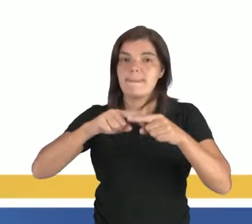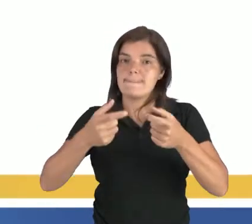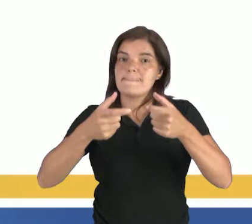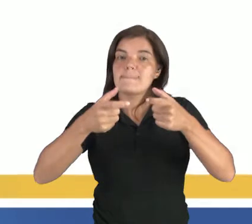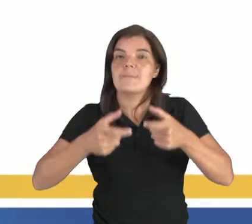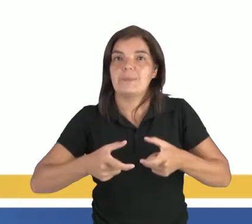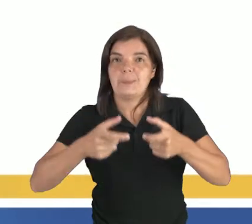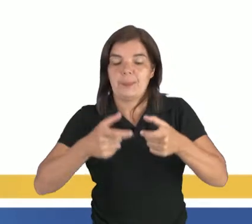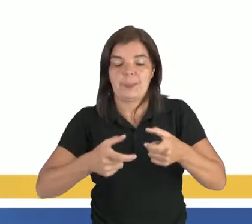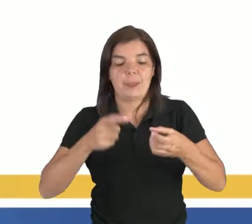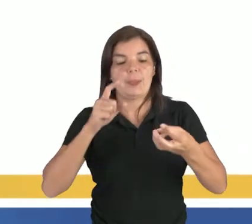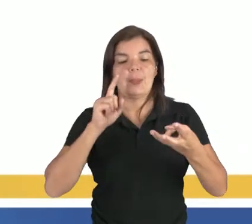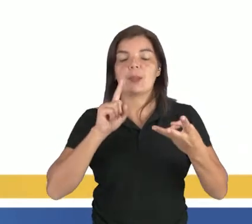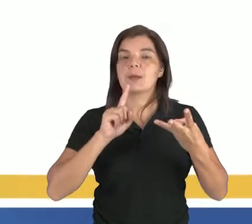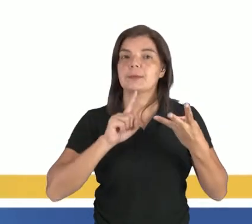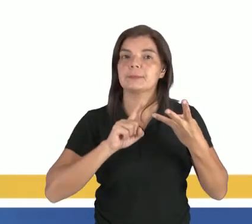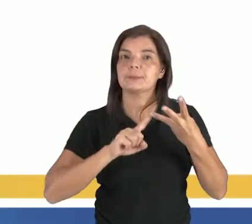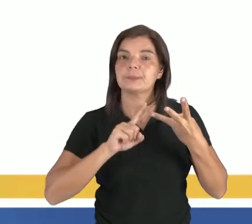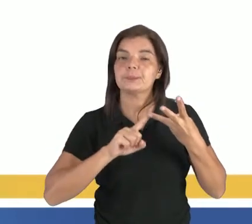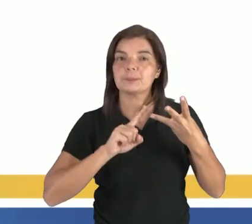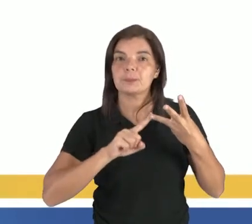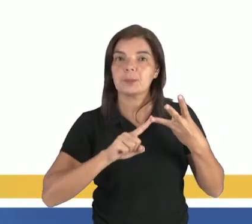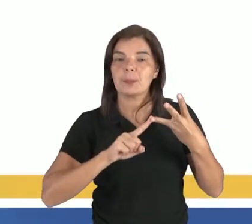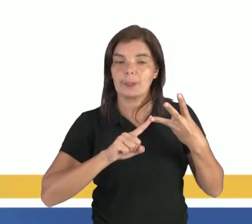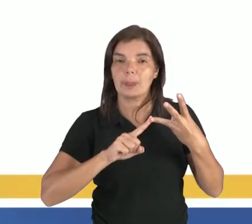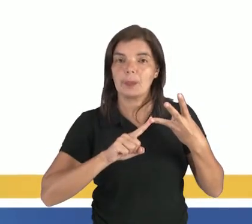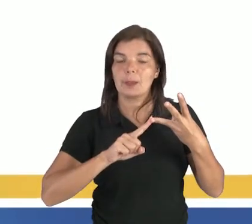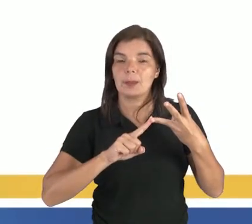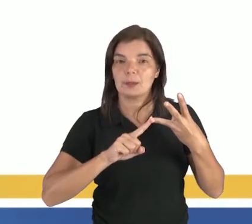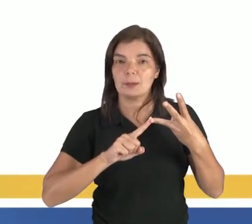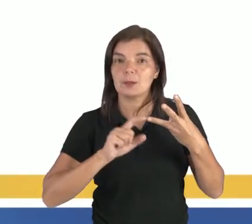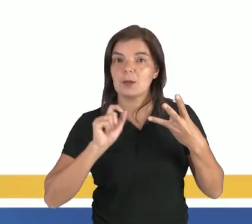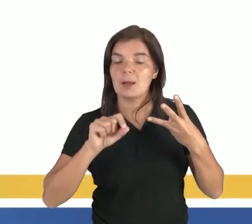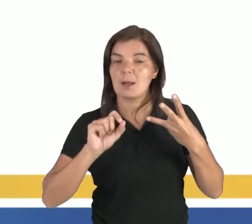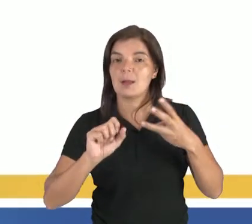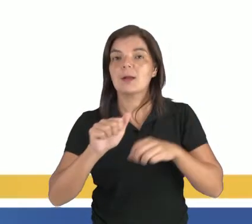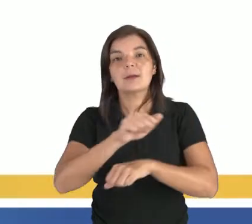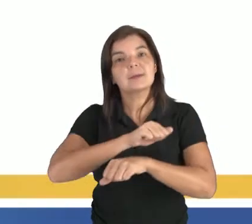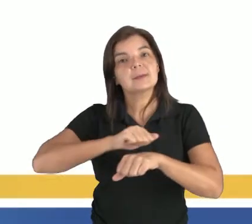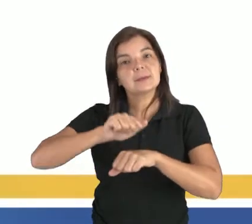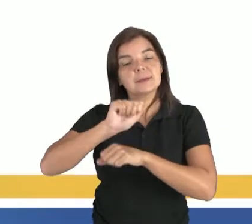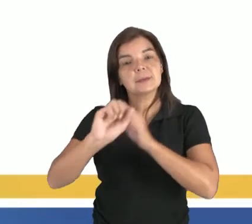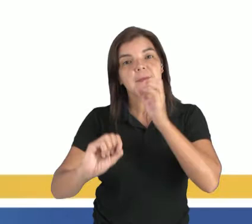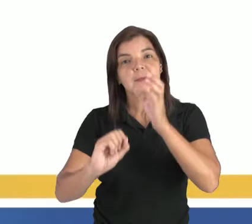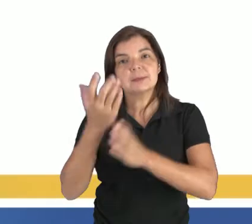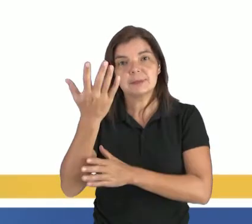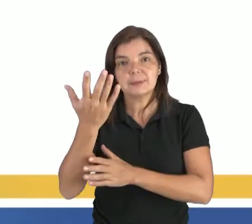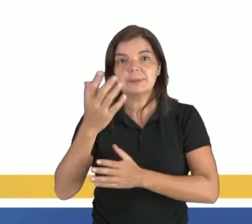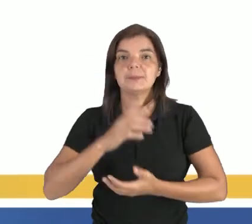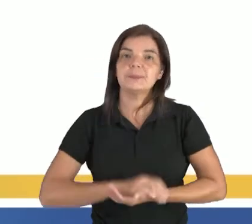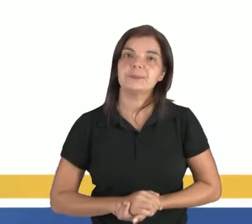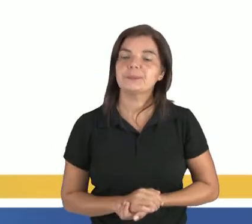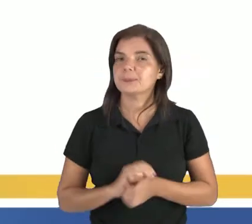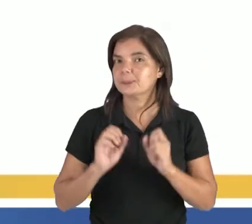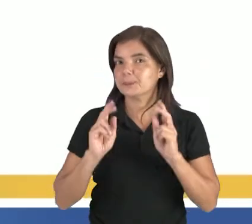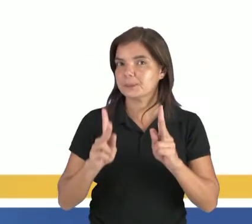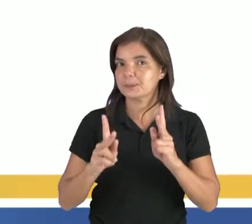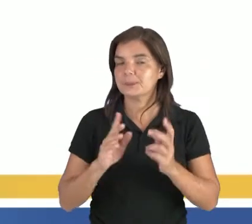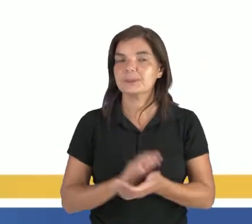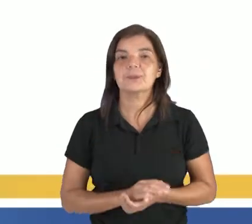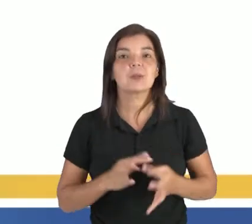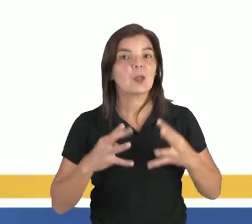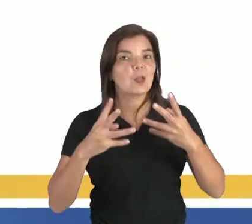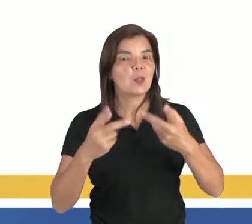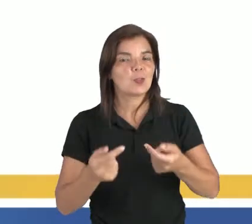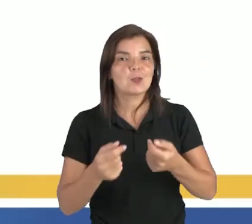de lugar, né, andar de baixo. E last week, que é o advérbio de tempo, ok?